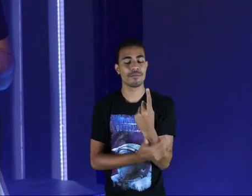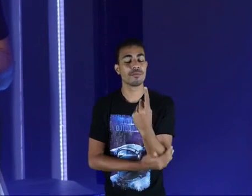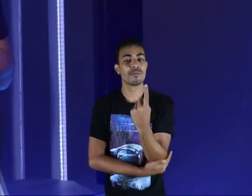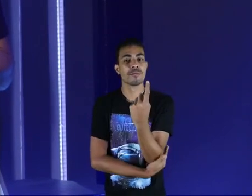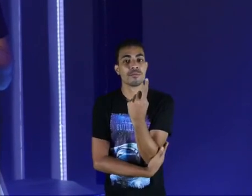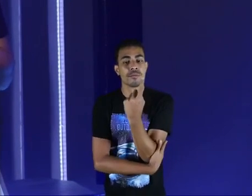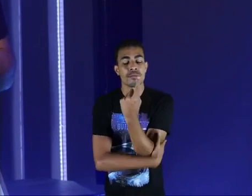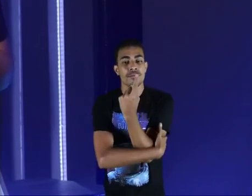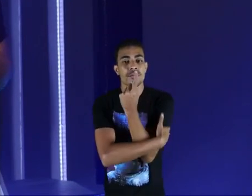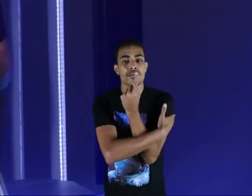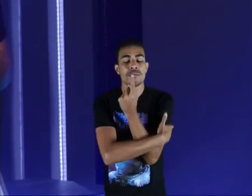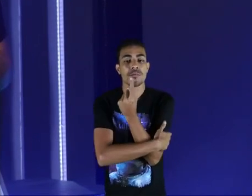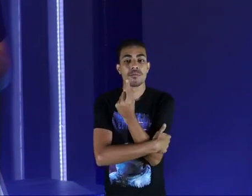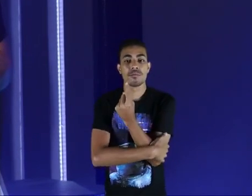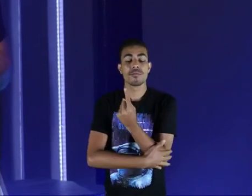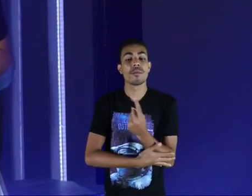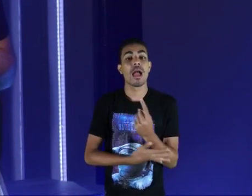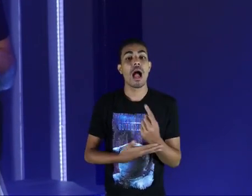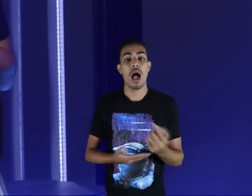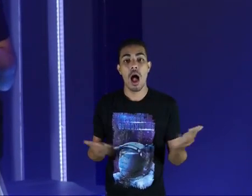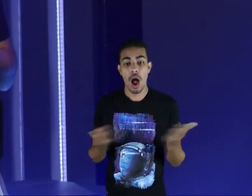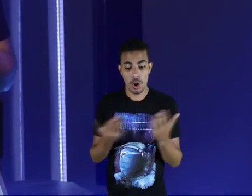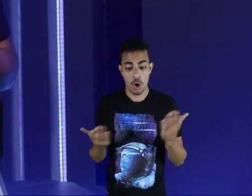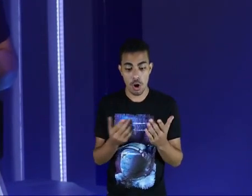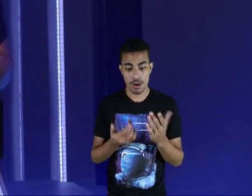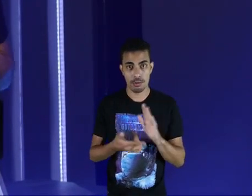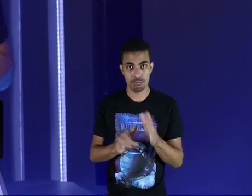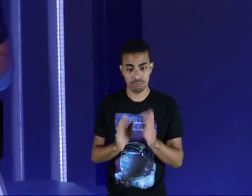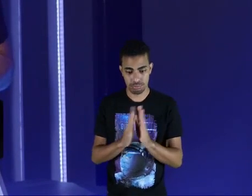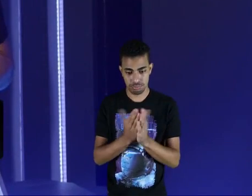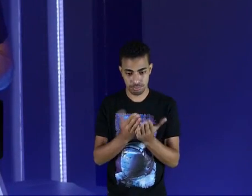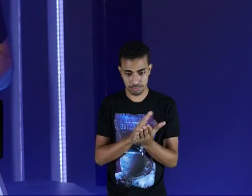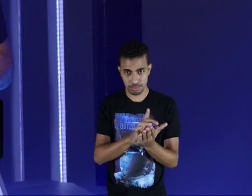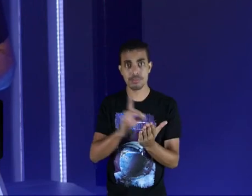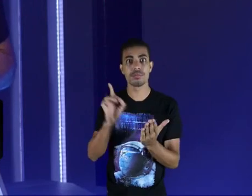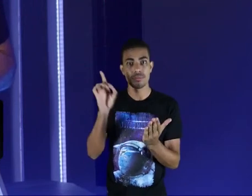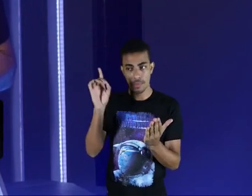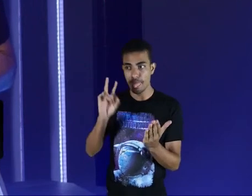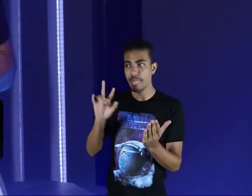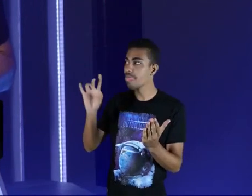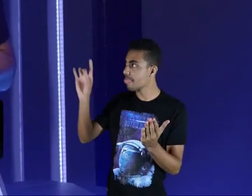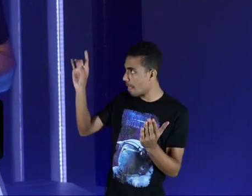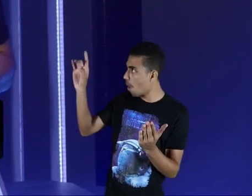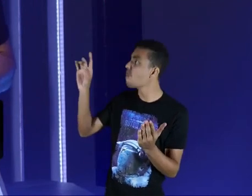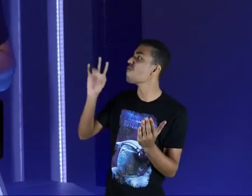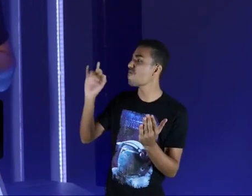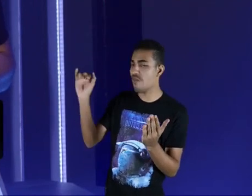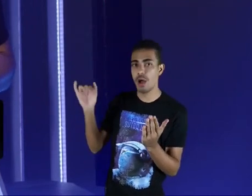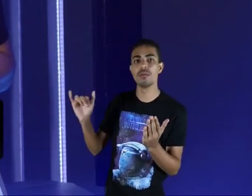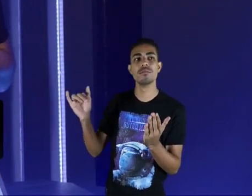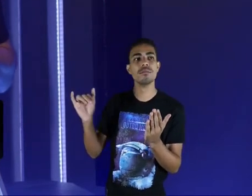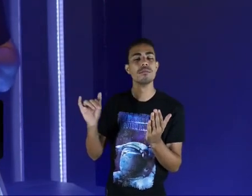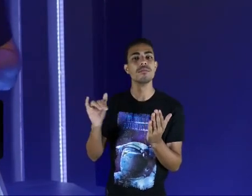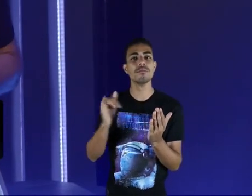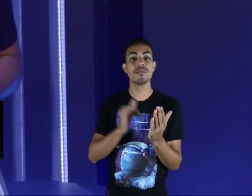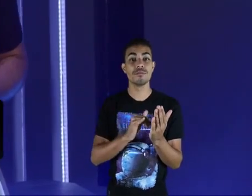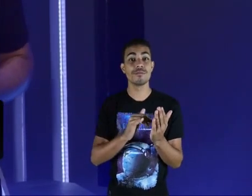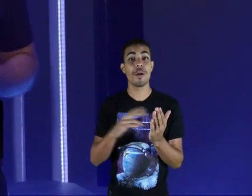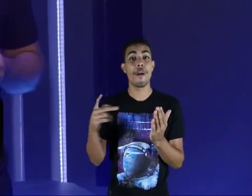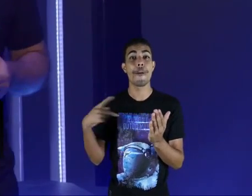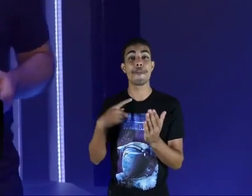tempo especial para abrir a palavra de Deus, ouvir Deus falando através do servo dele, o